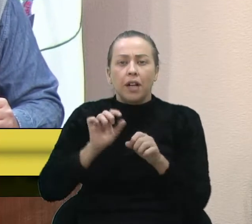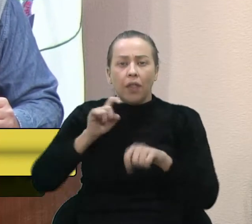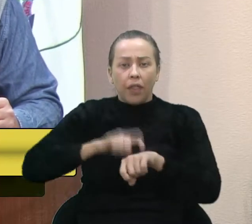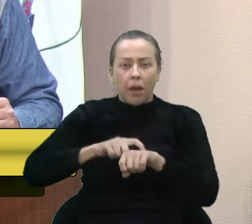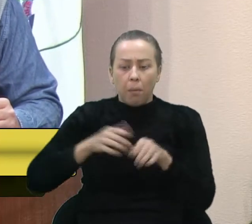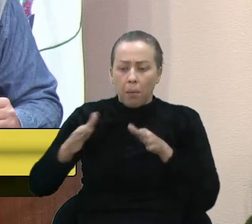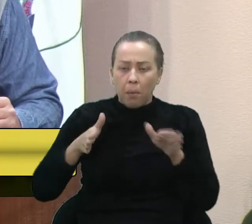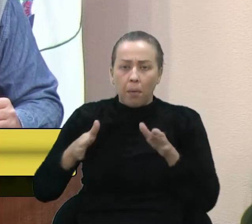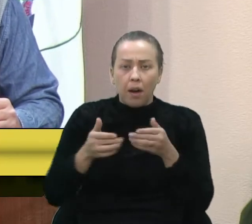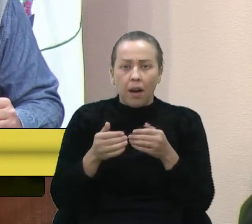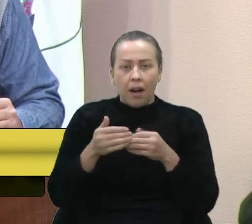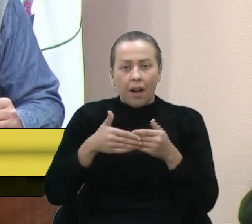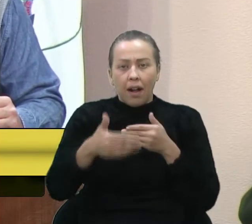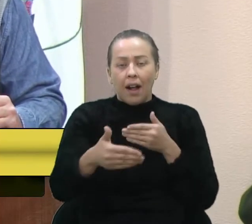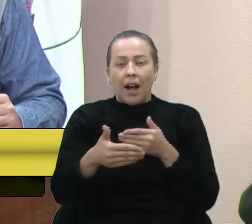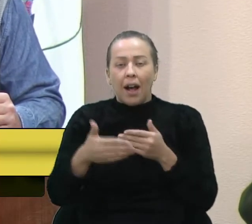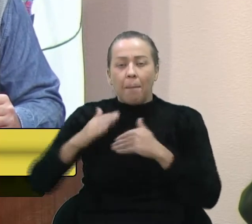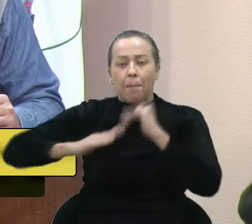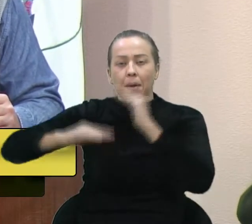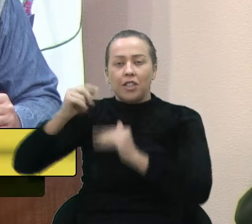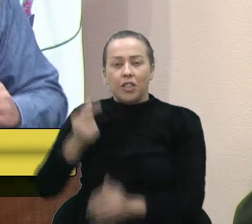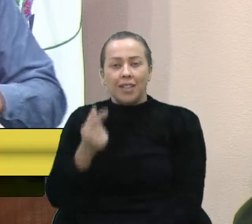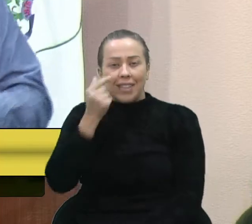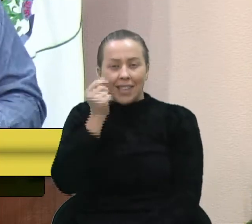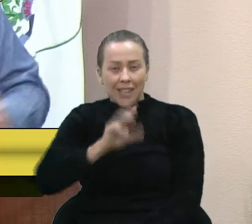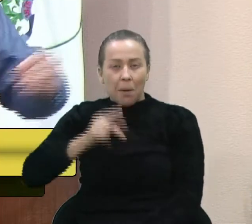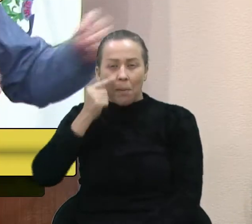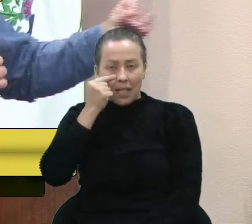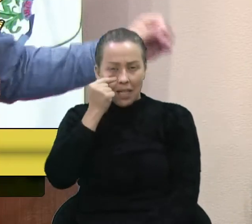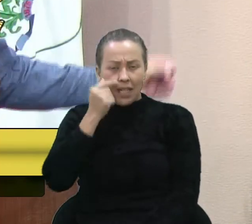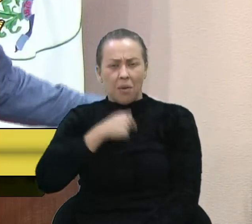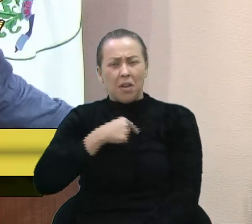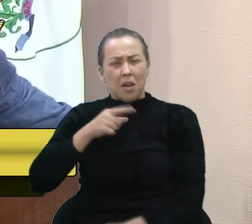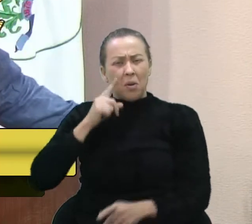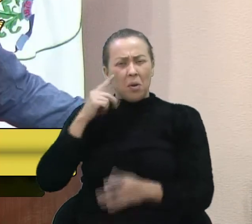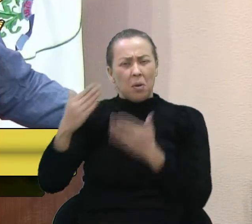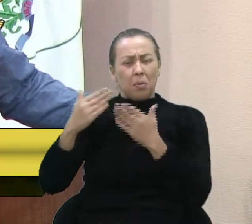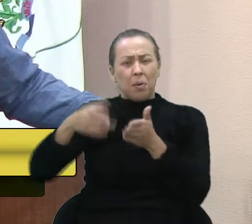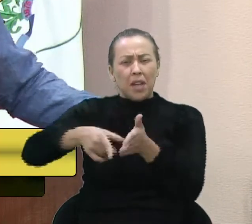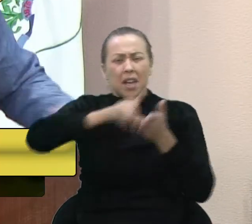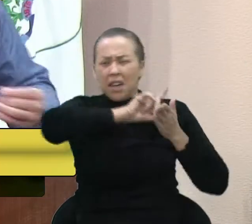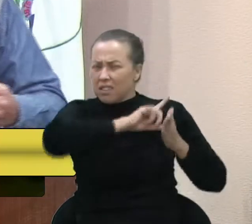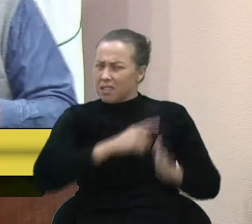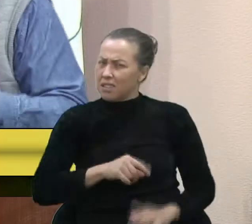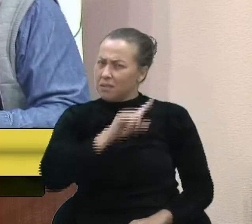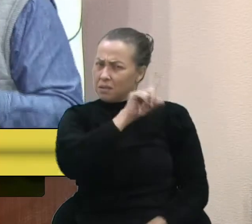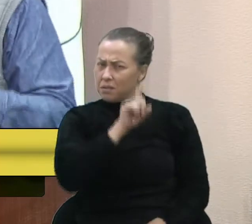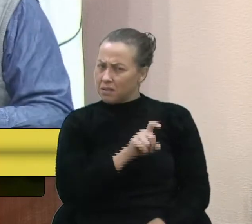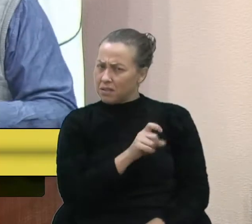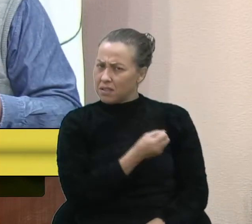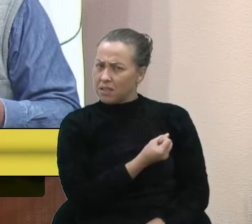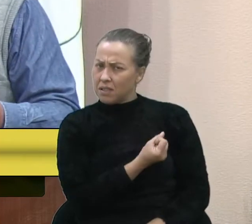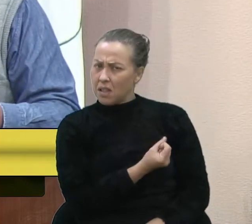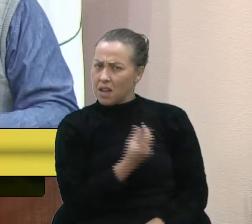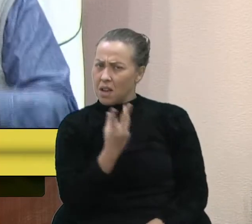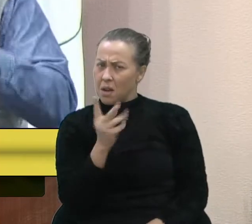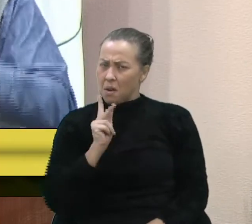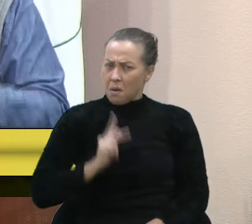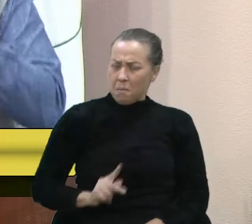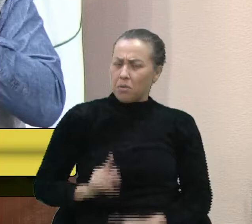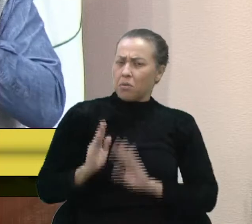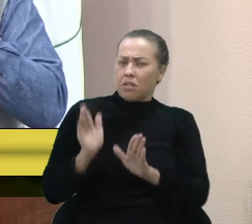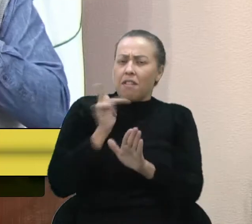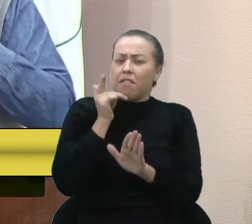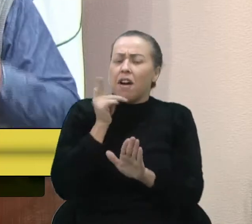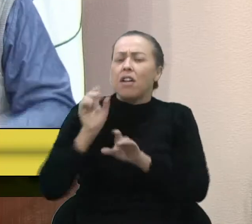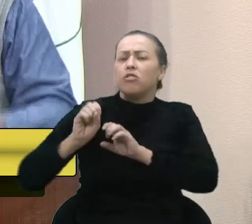das atividades não presenciais. E eu fico me questionando sobre os problemas que nós tínhamos antes, já que muitas pessoas, quando falam